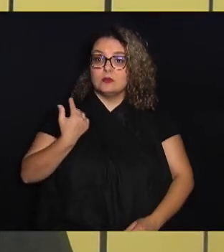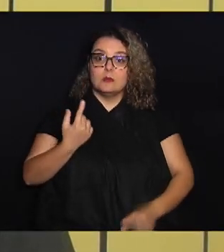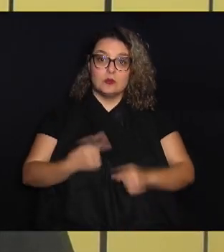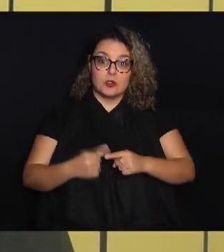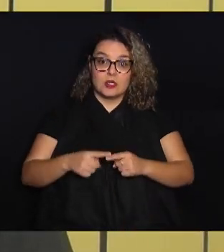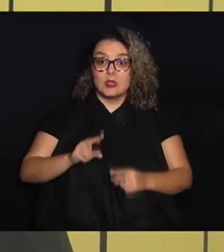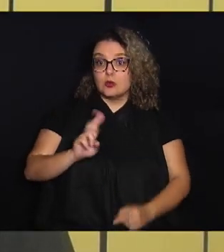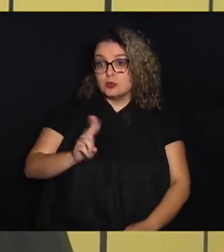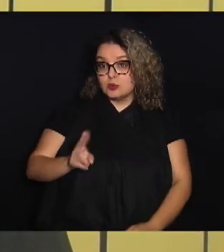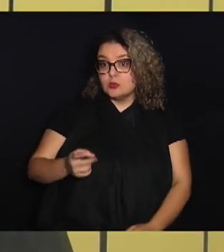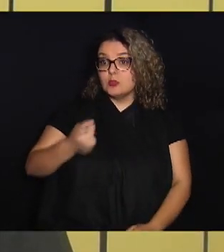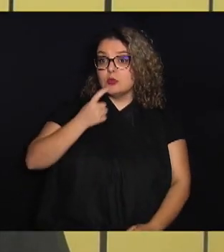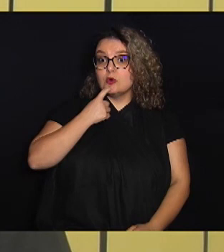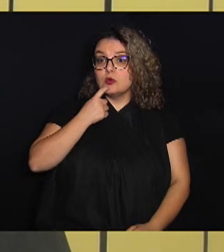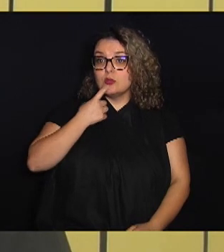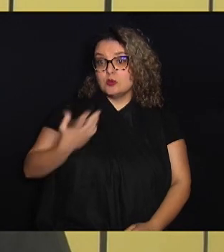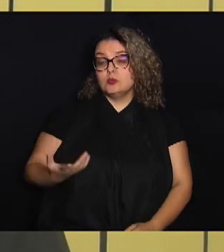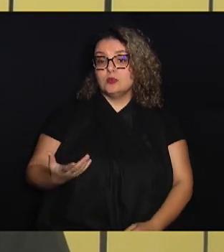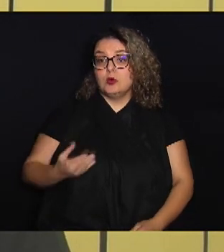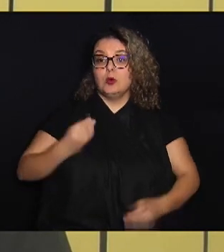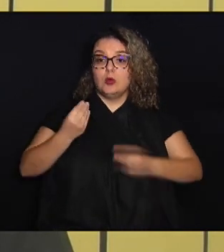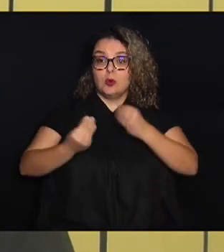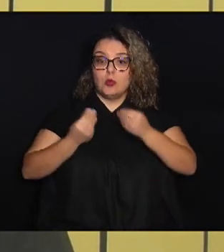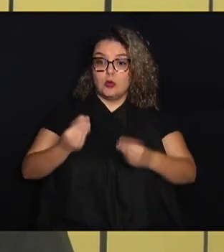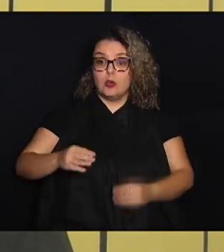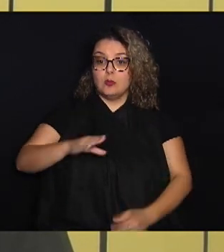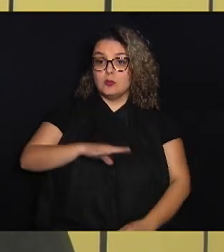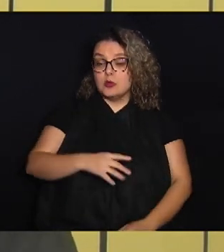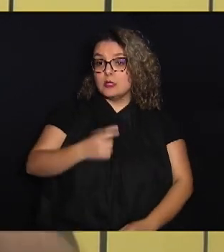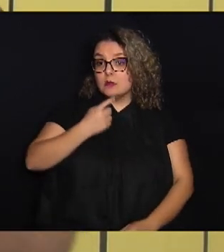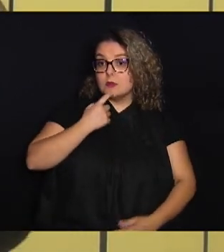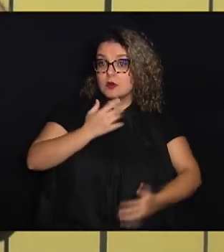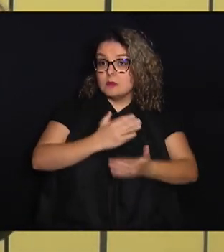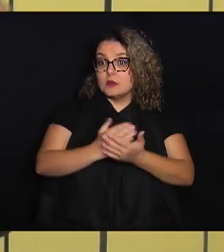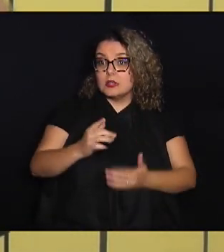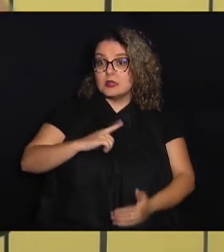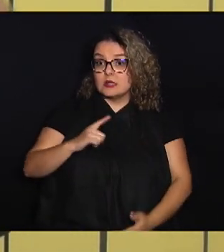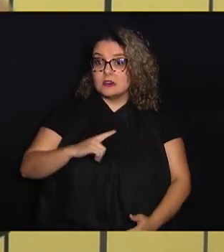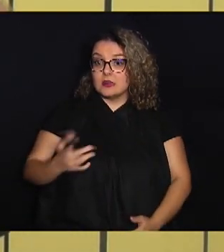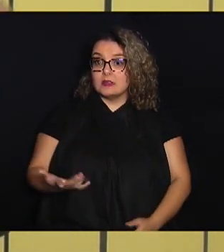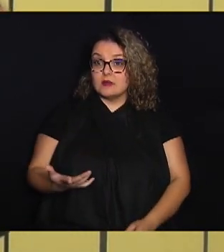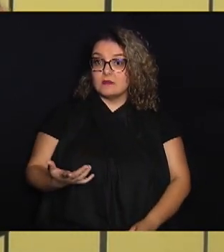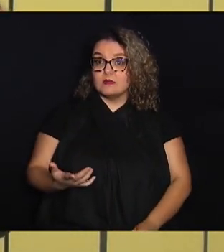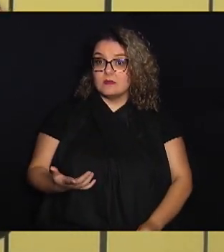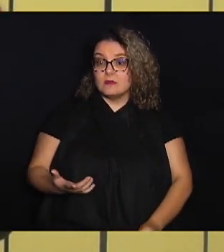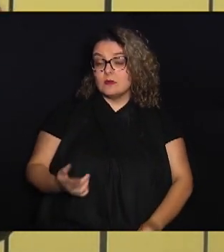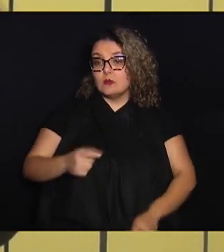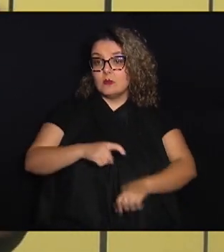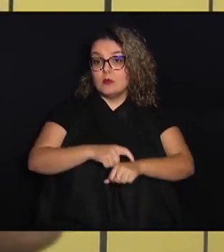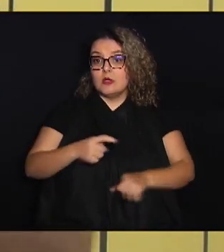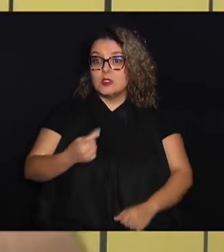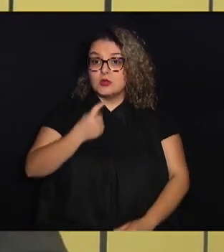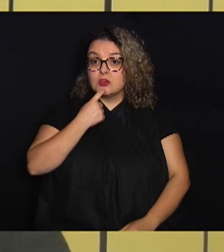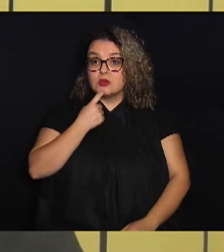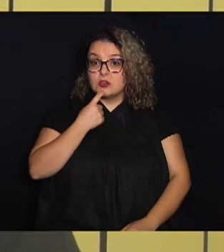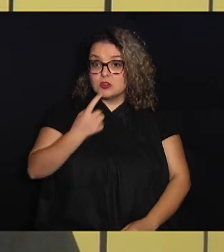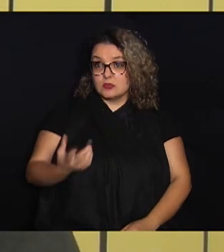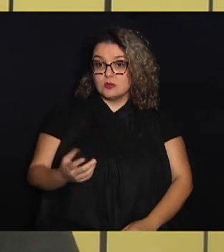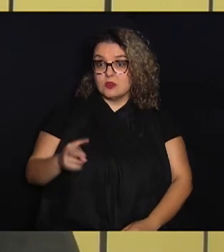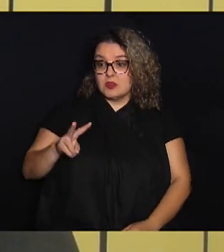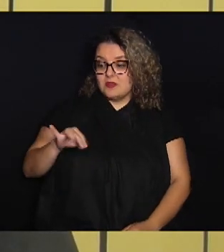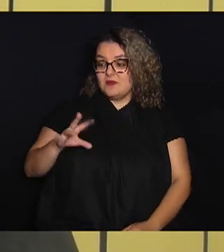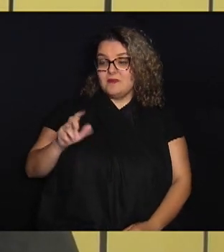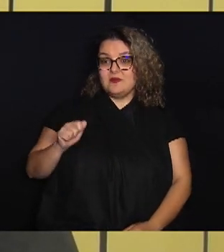Campinas? Aonde foi que Campinas começou? Teve um período que, cara, Campinas foi chamada de Vila de